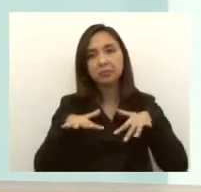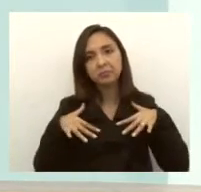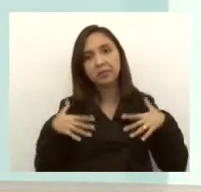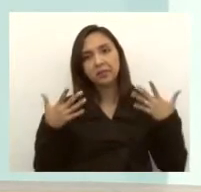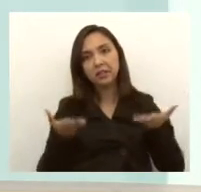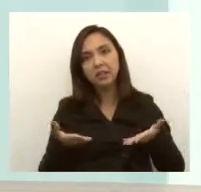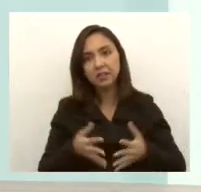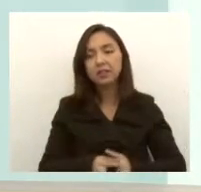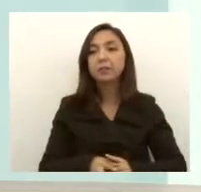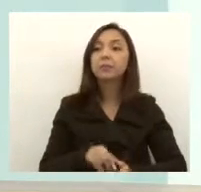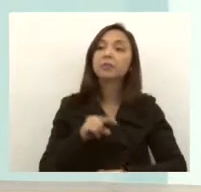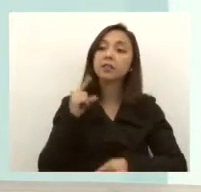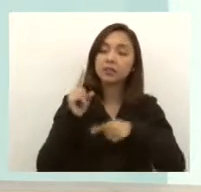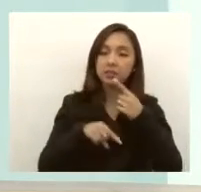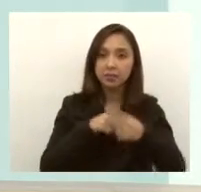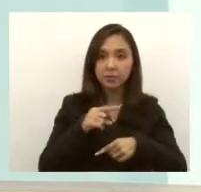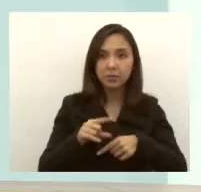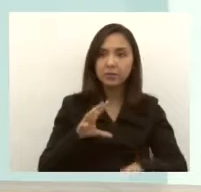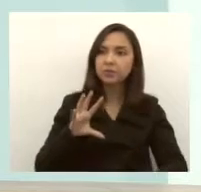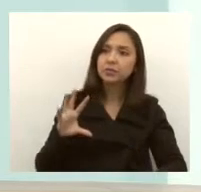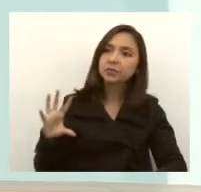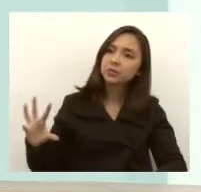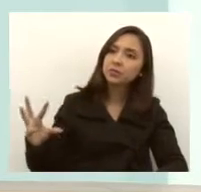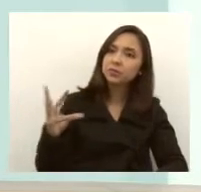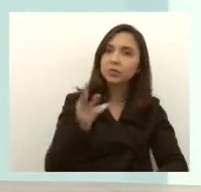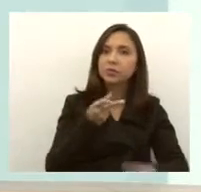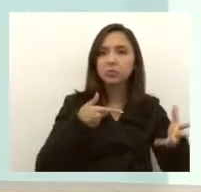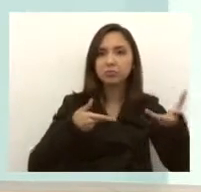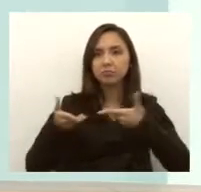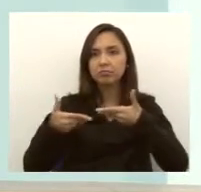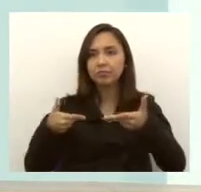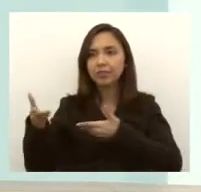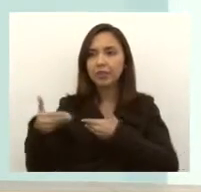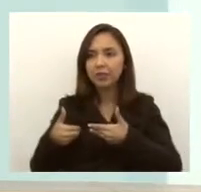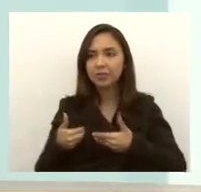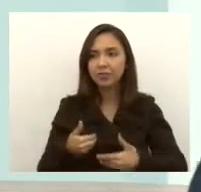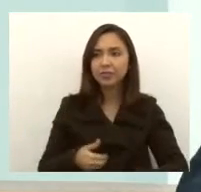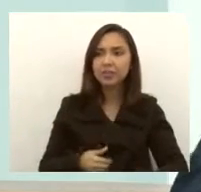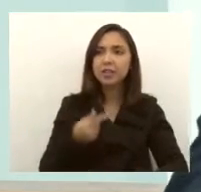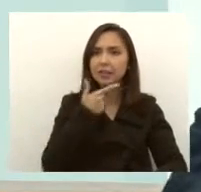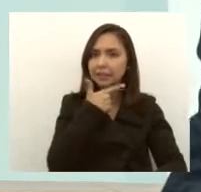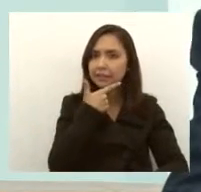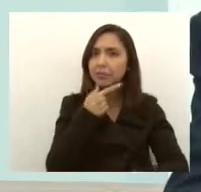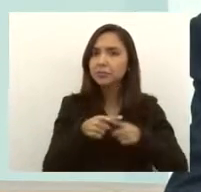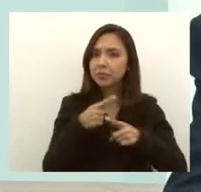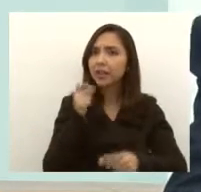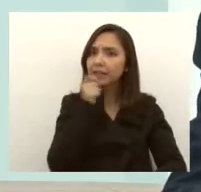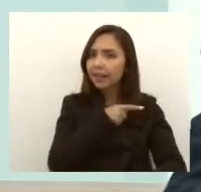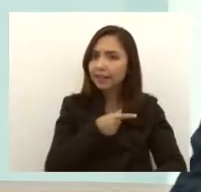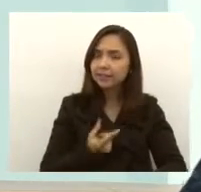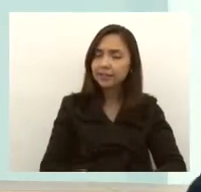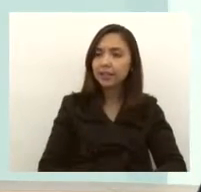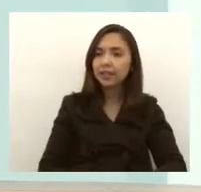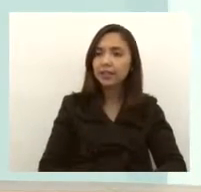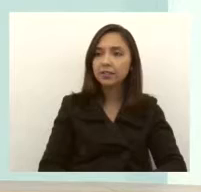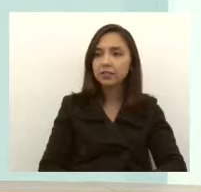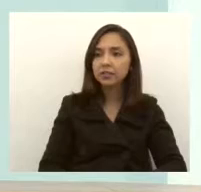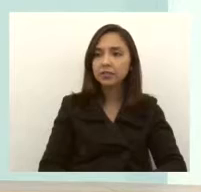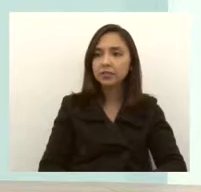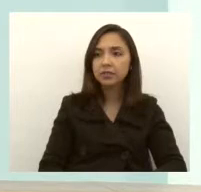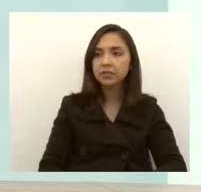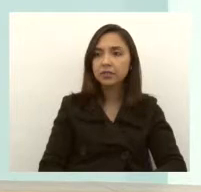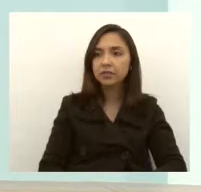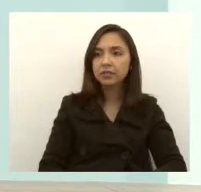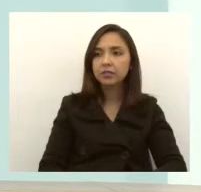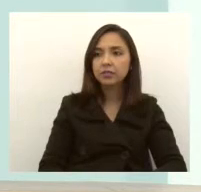comissionados. Aí convocaram todos os comissionados, João Barbosa. Eu dou risada porque é cômico. Convocaram os comissionados para ir hoje